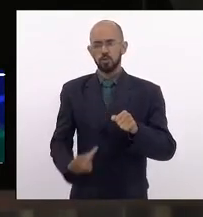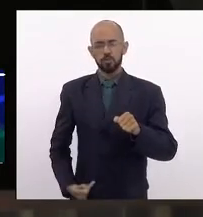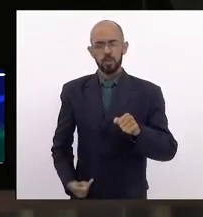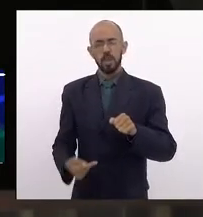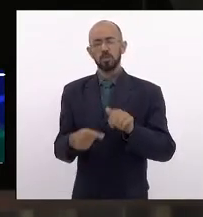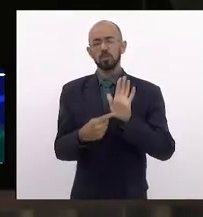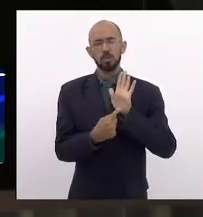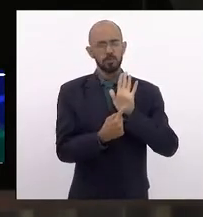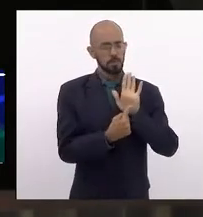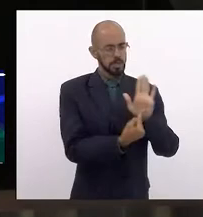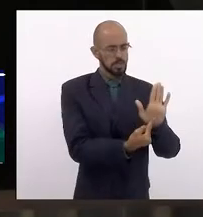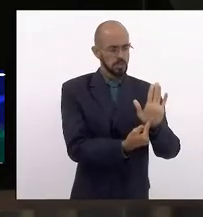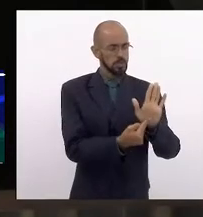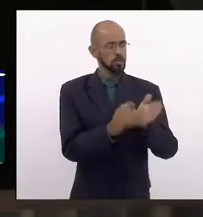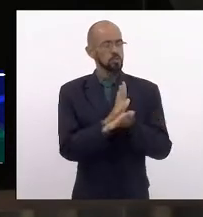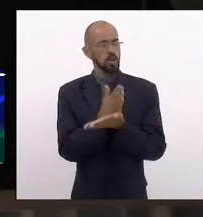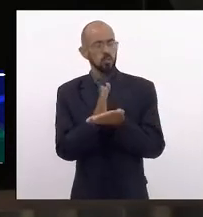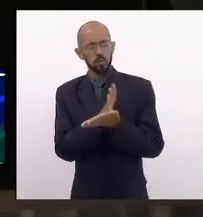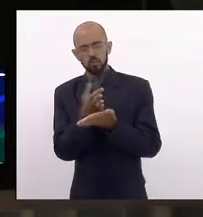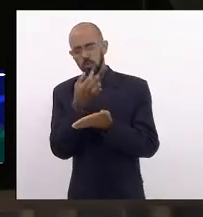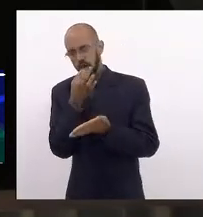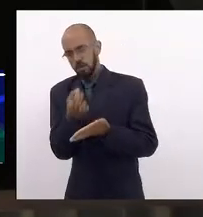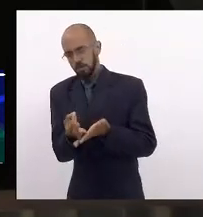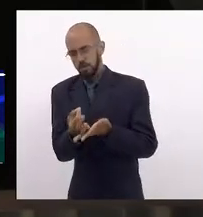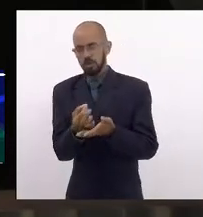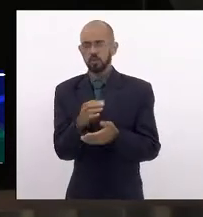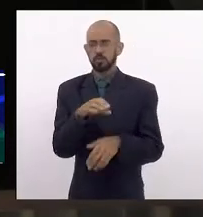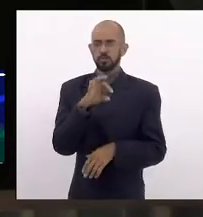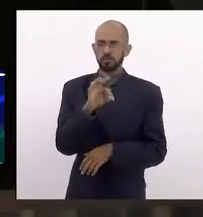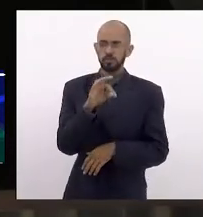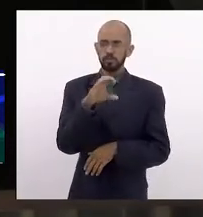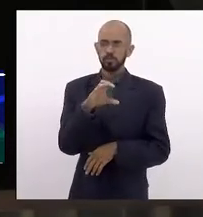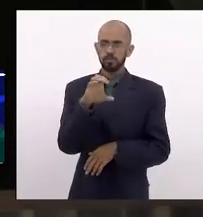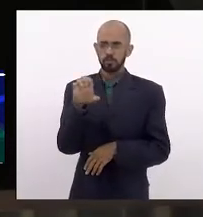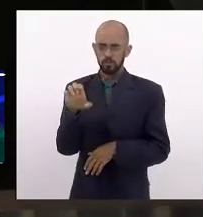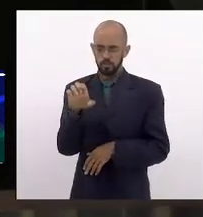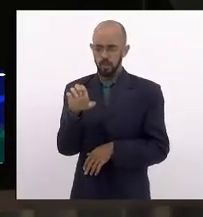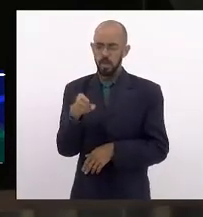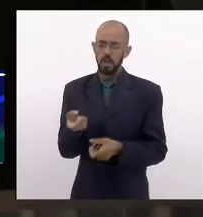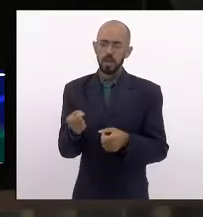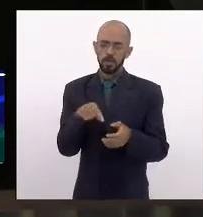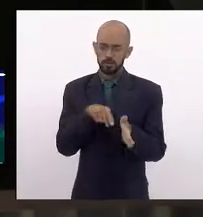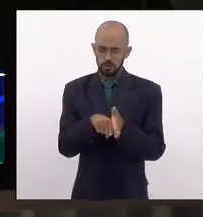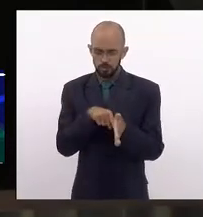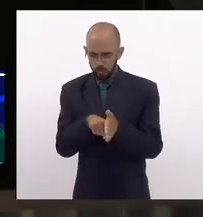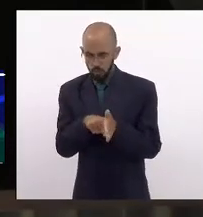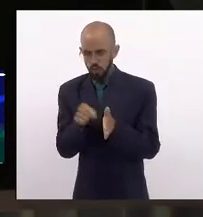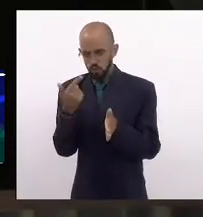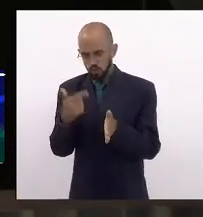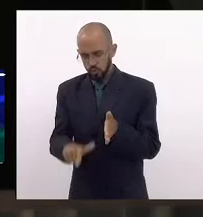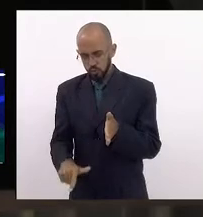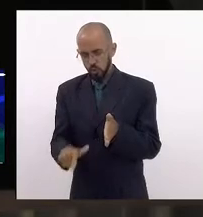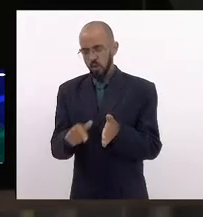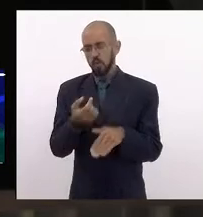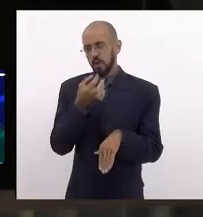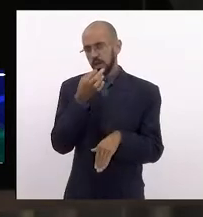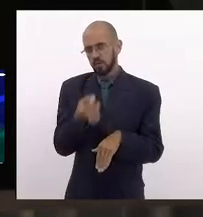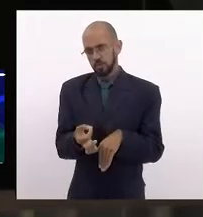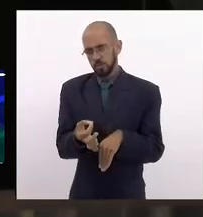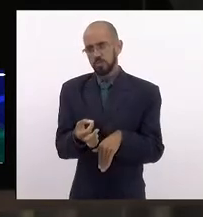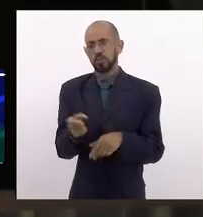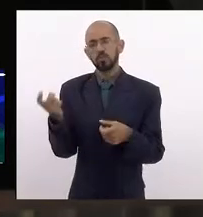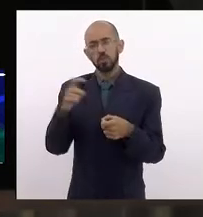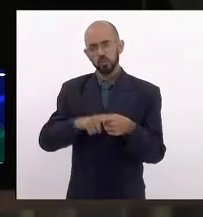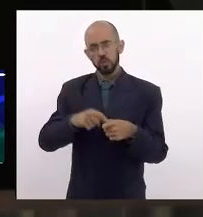apresentação de alguns argumentos O TC voltou a examinar aqueles argumentos e